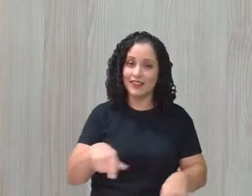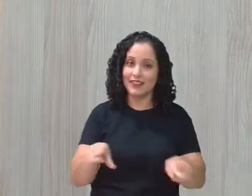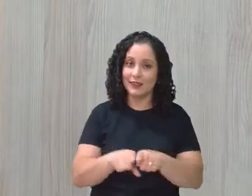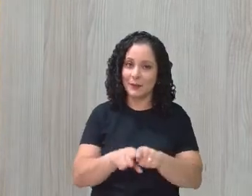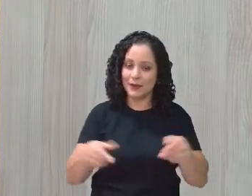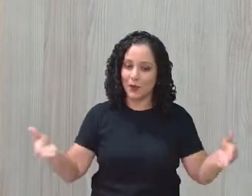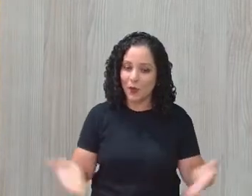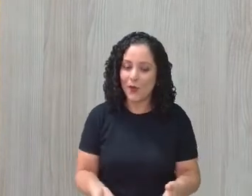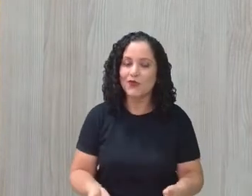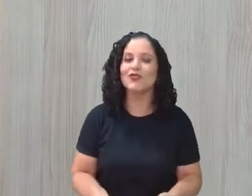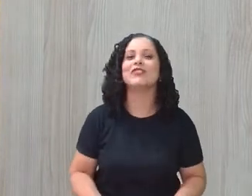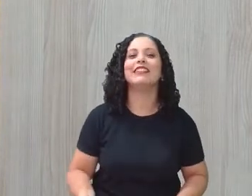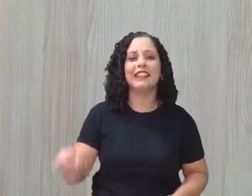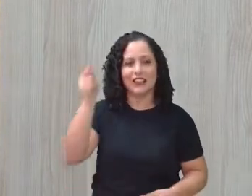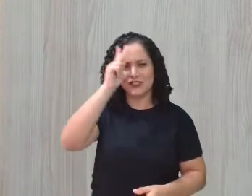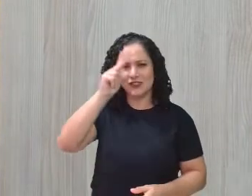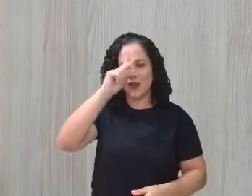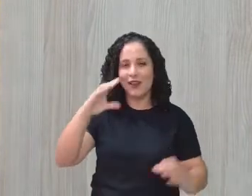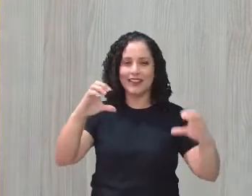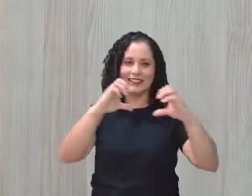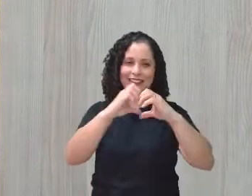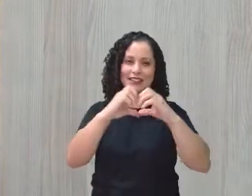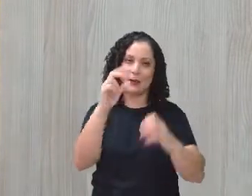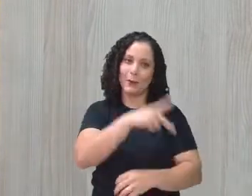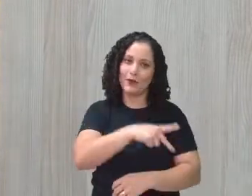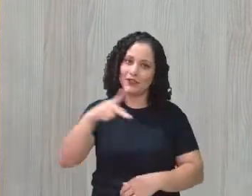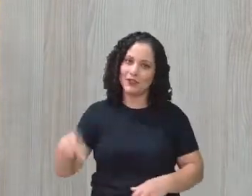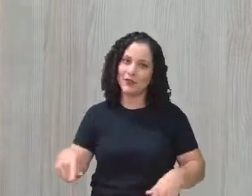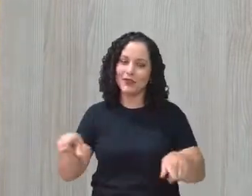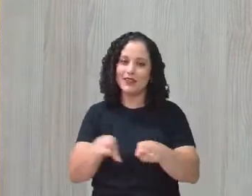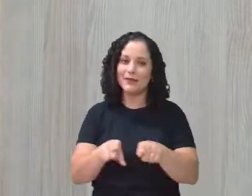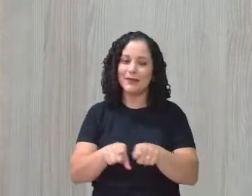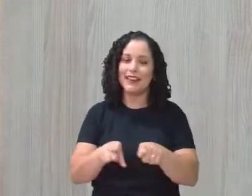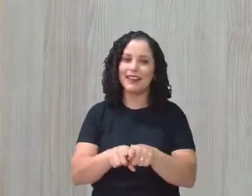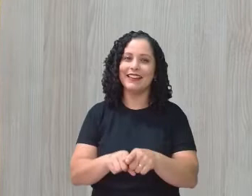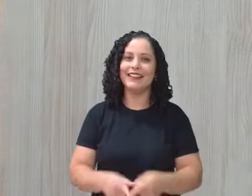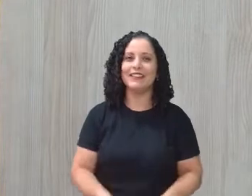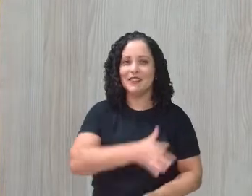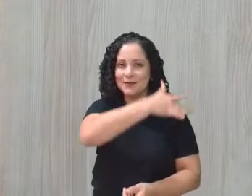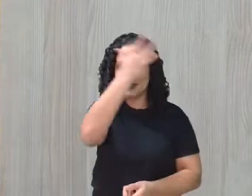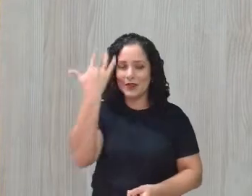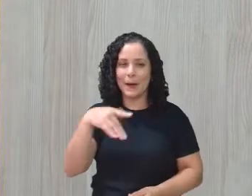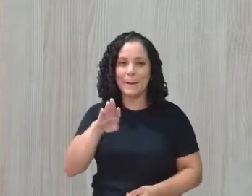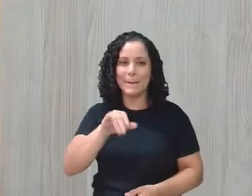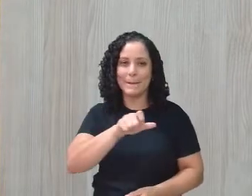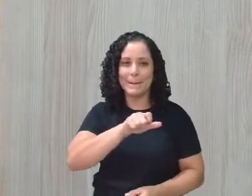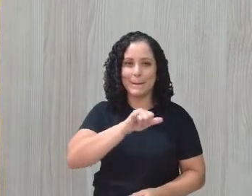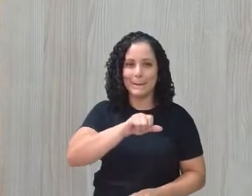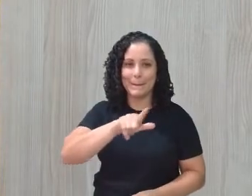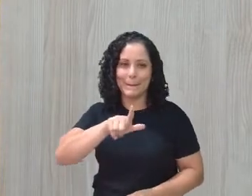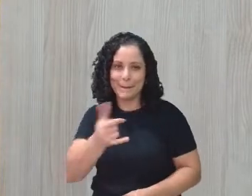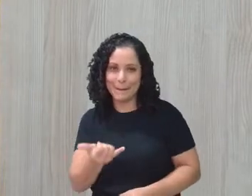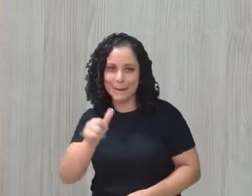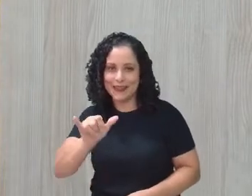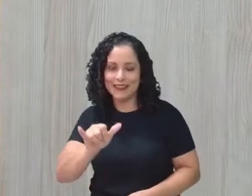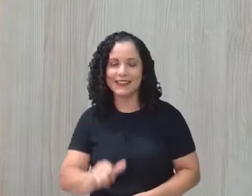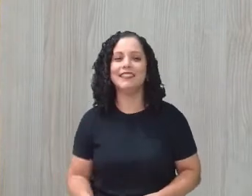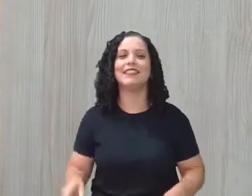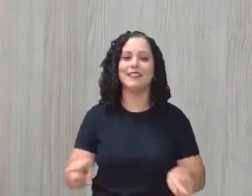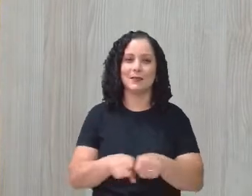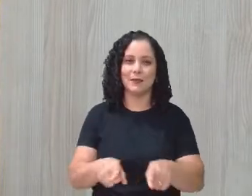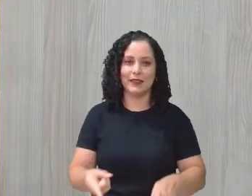ó. Coração pra tu, Henrique, é nóis. Alô, Billy Paul, é nóis, Billy Paul. Estamos juntos hoje, uma aula